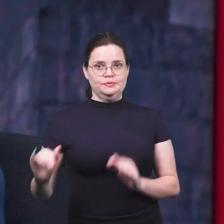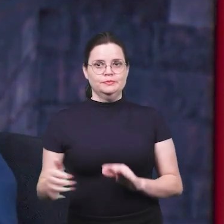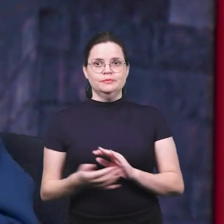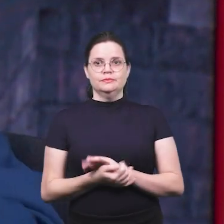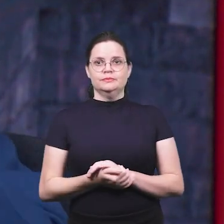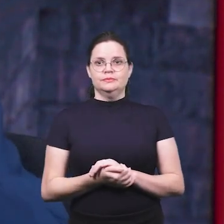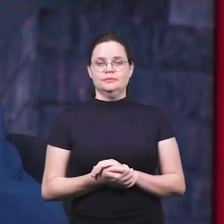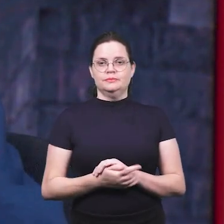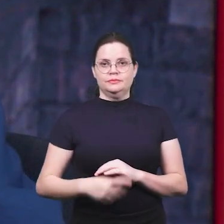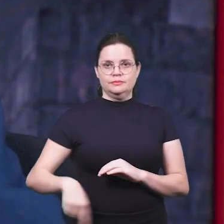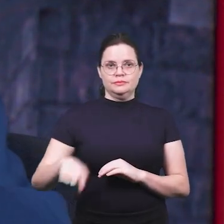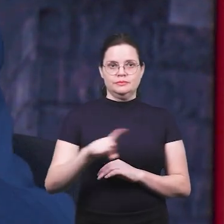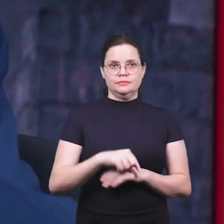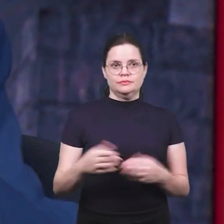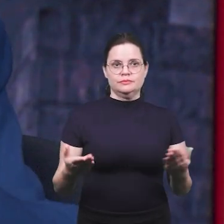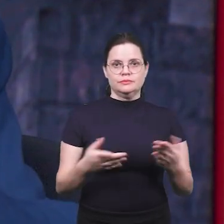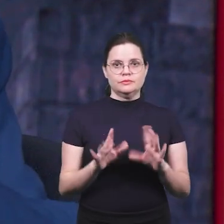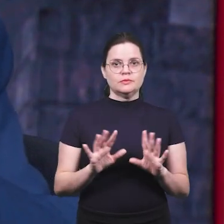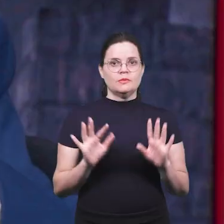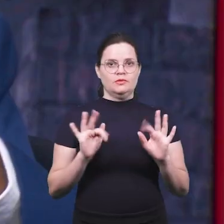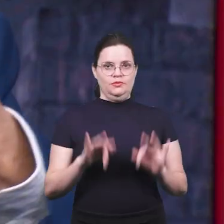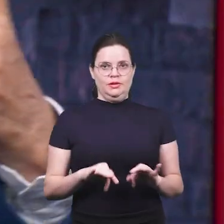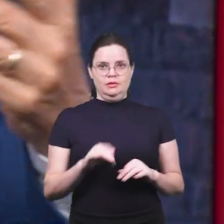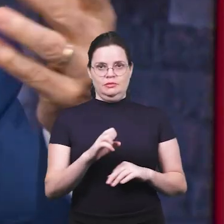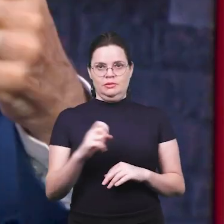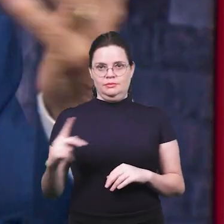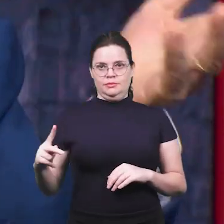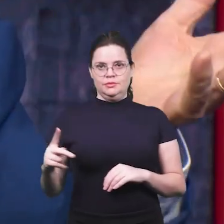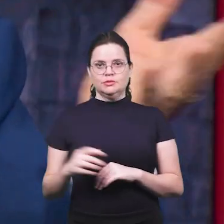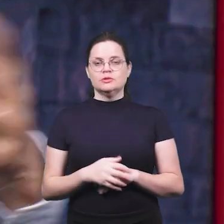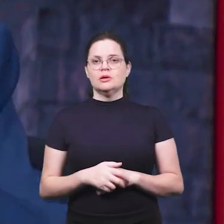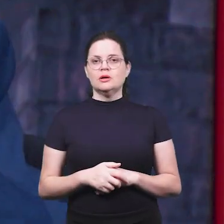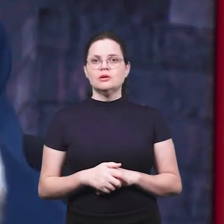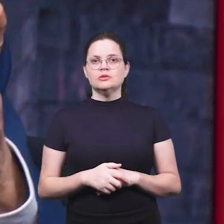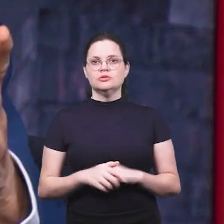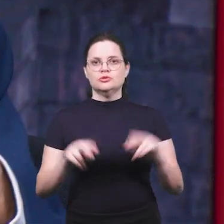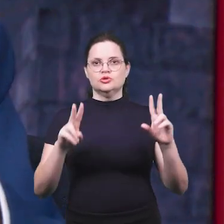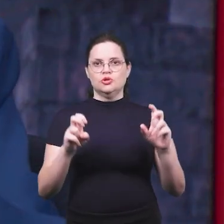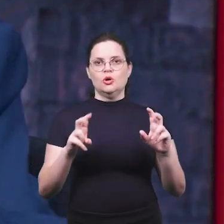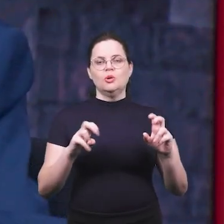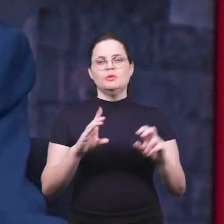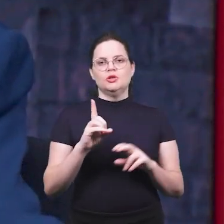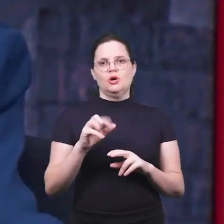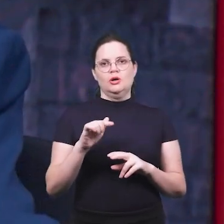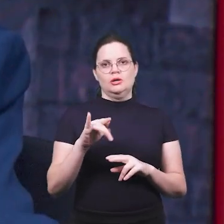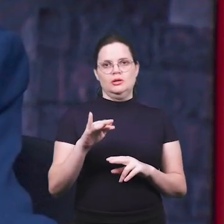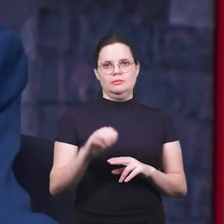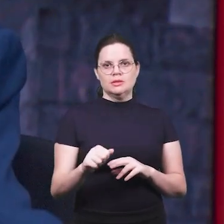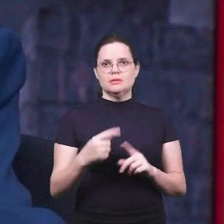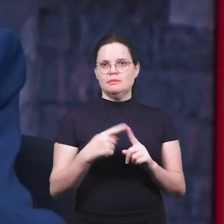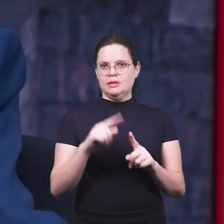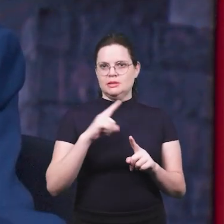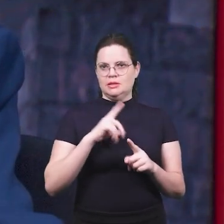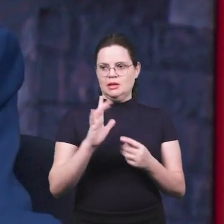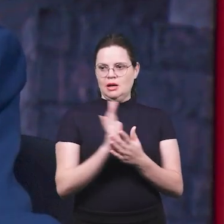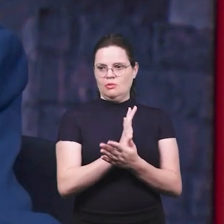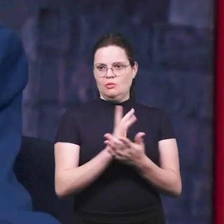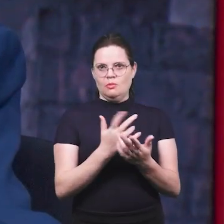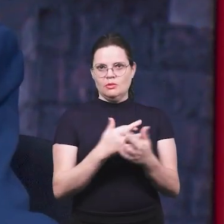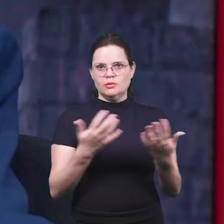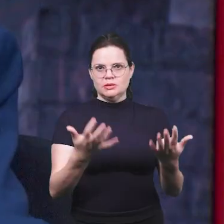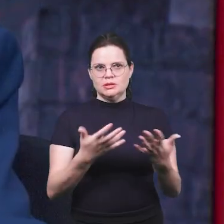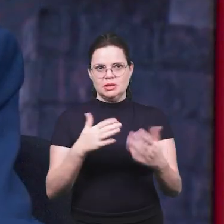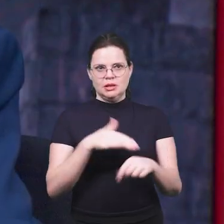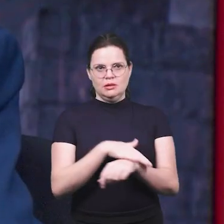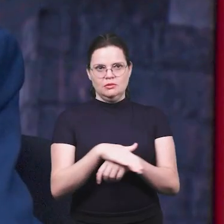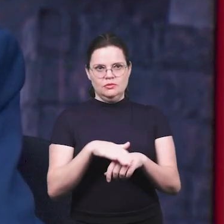programa com os dogmas, não significa que não possamos fazer outros comentários adiante, Mas há mais alguma coisa a se